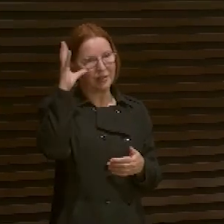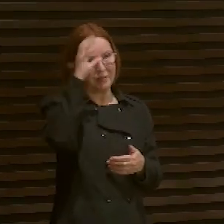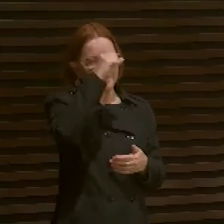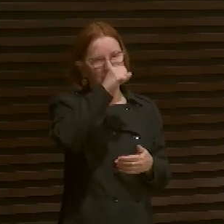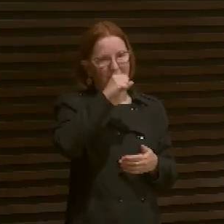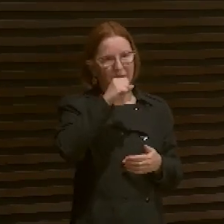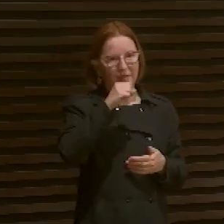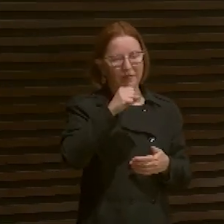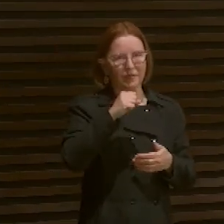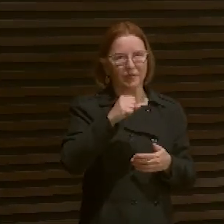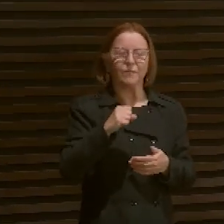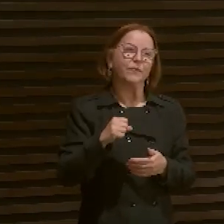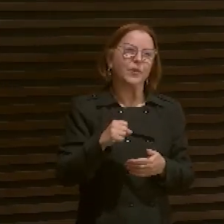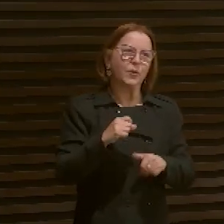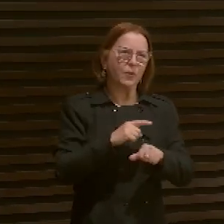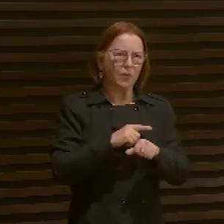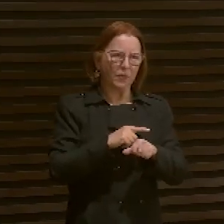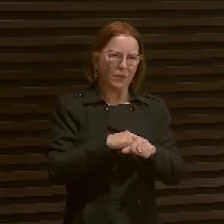contexto em que isso aqui aconteceu.